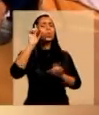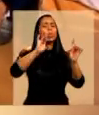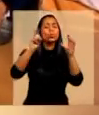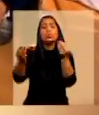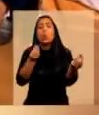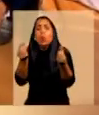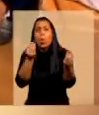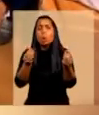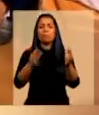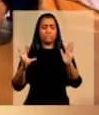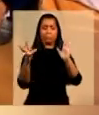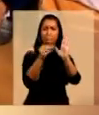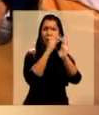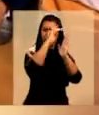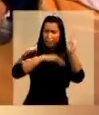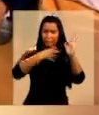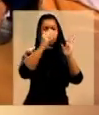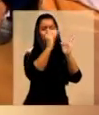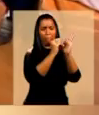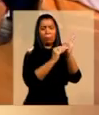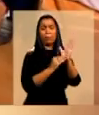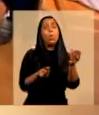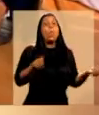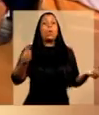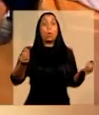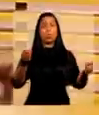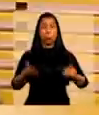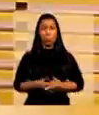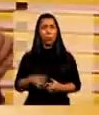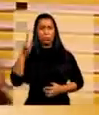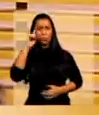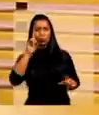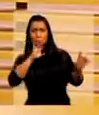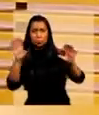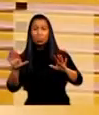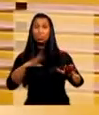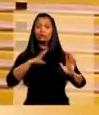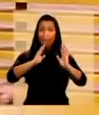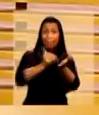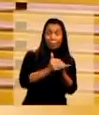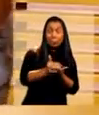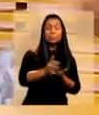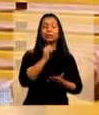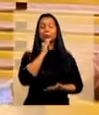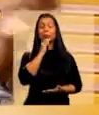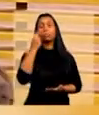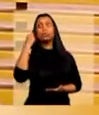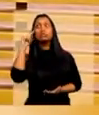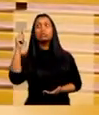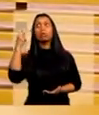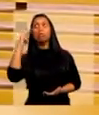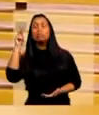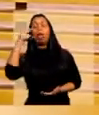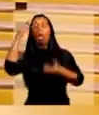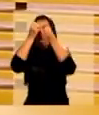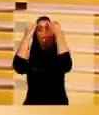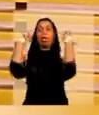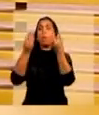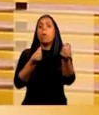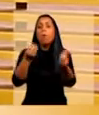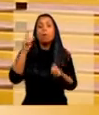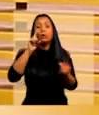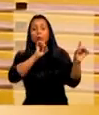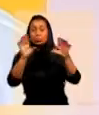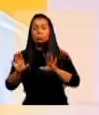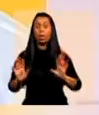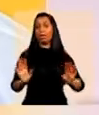Como é que você lança lá na planilha cada um desses gastos? Porque às vezes eu já tentei, mas eu esqueço. Passou um dia e depois não lembro mais. Como é que você faz? É